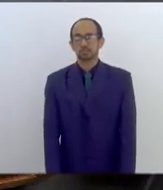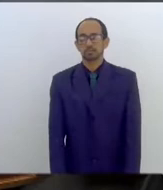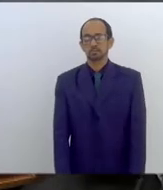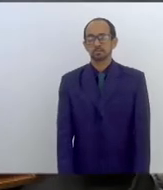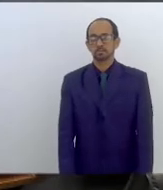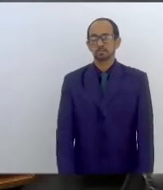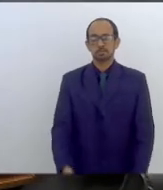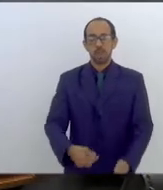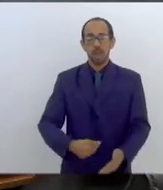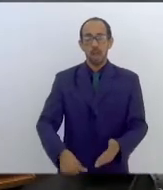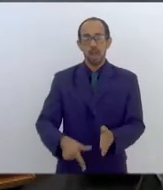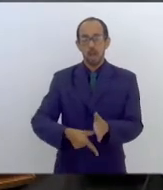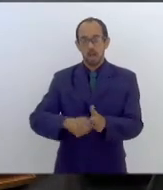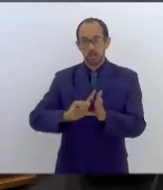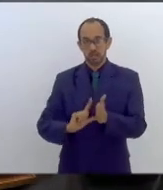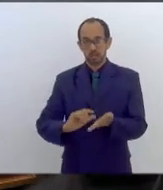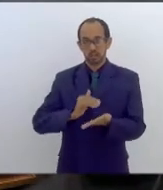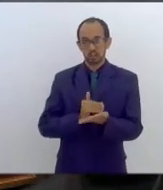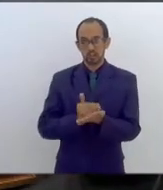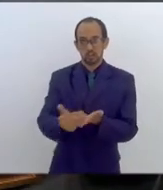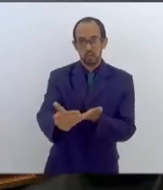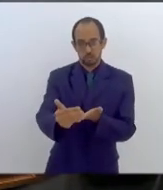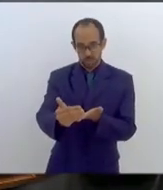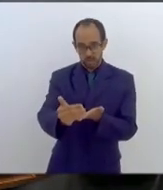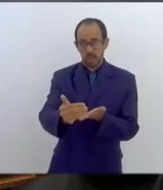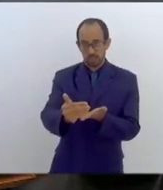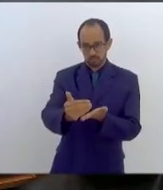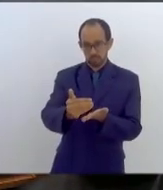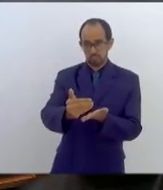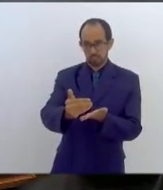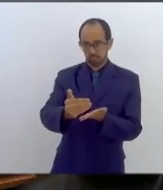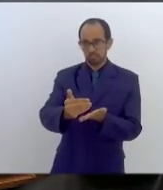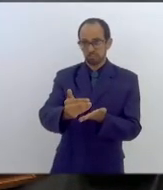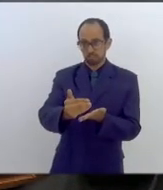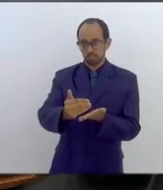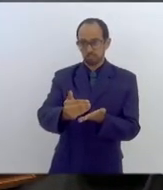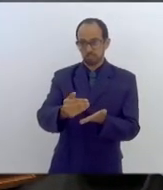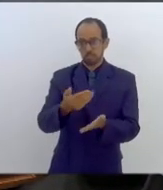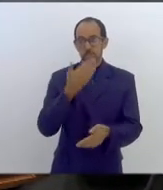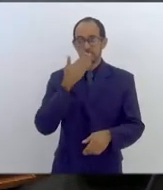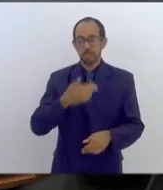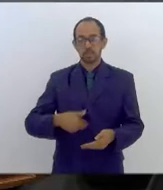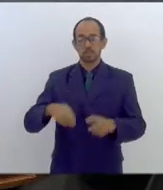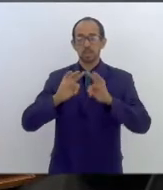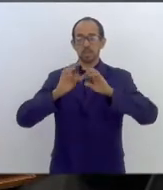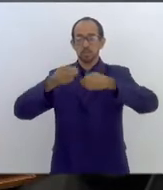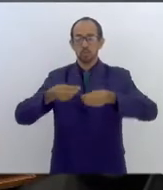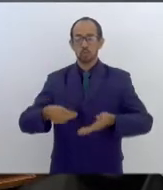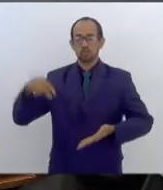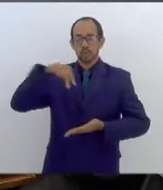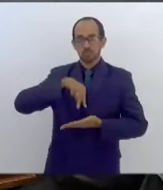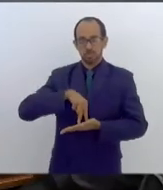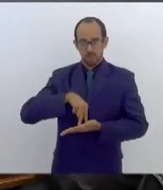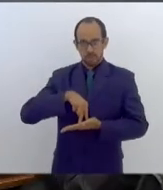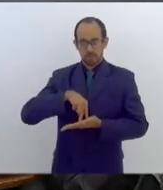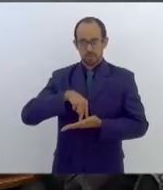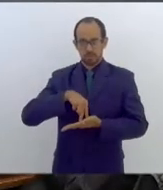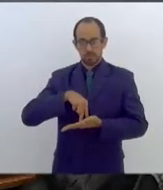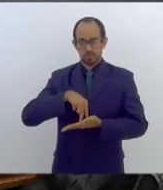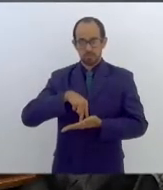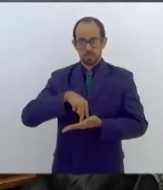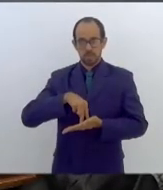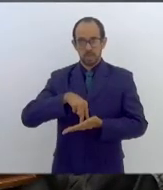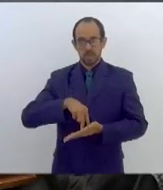antes de darmos prosseguimento peço que possamos ficar de pé para que a gente possa